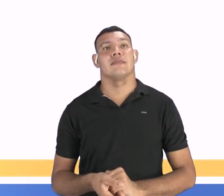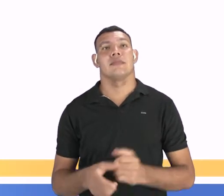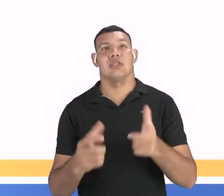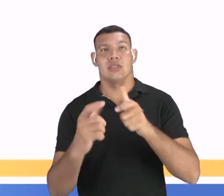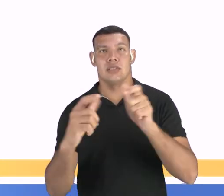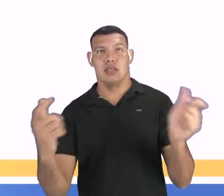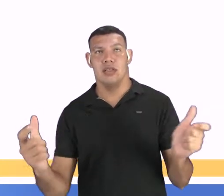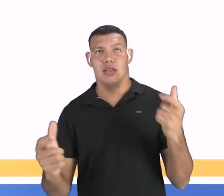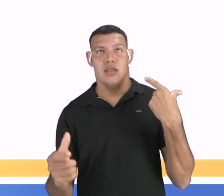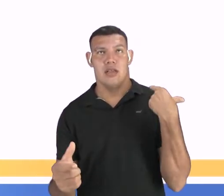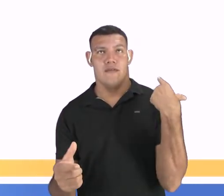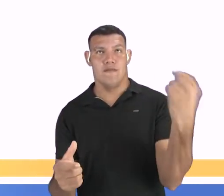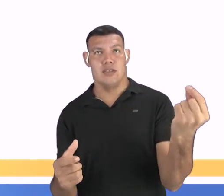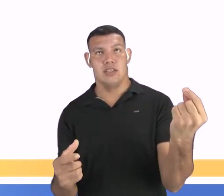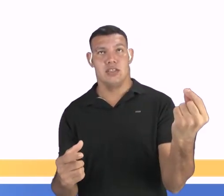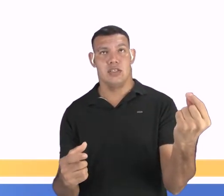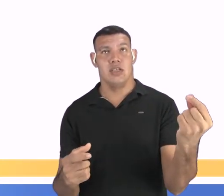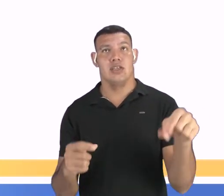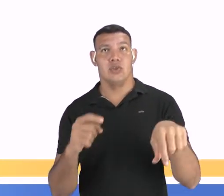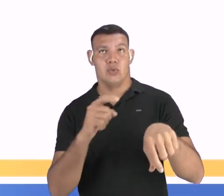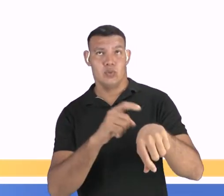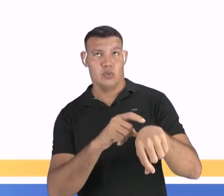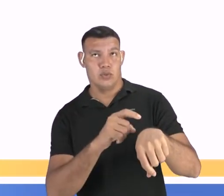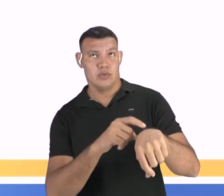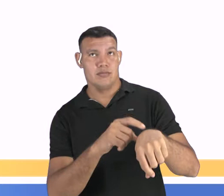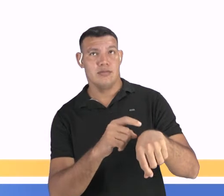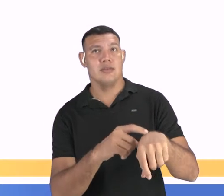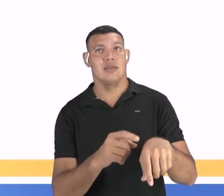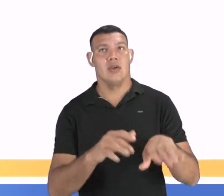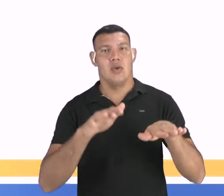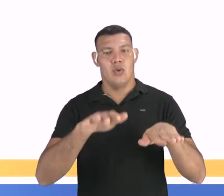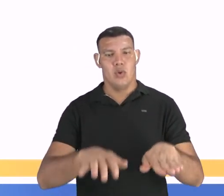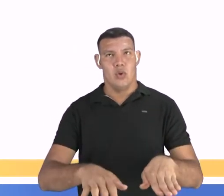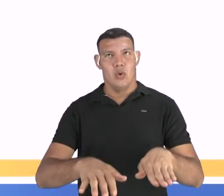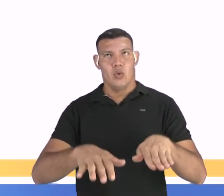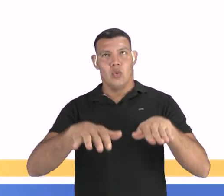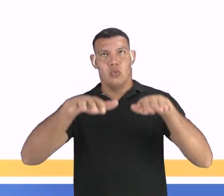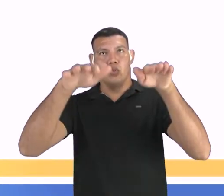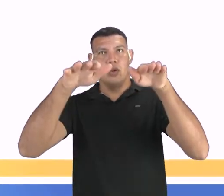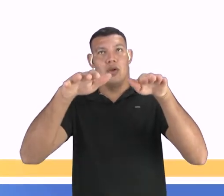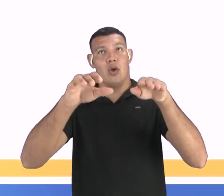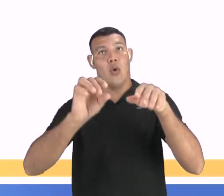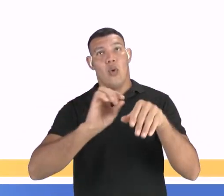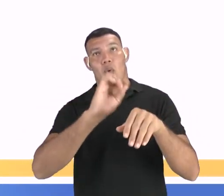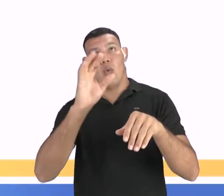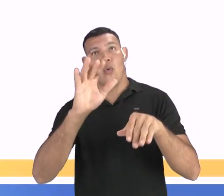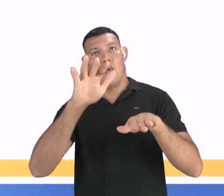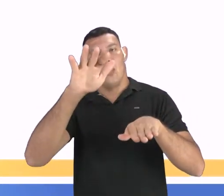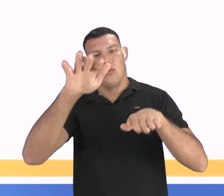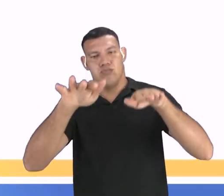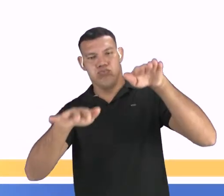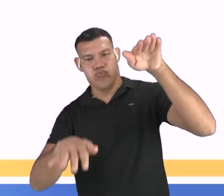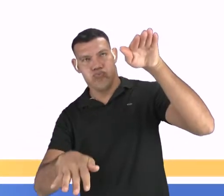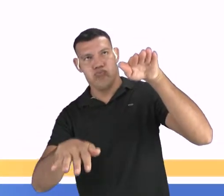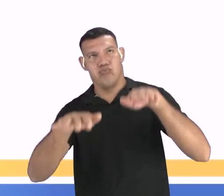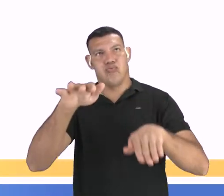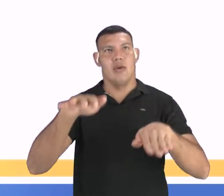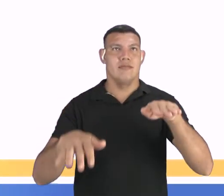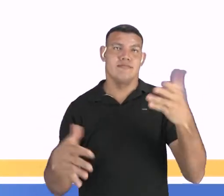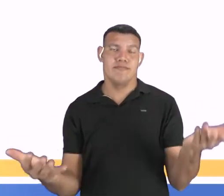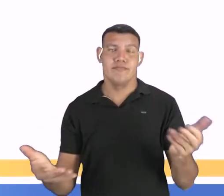diretamente ou inversamente proporcionais. Nessa aula, nós não vamos resolver as questões,